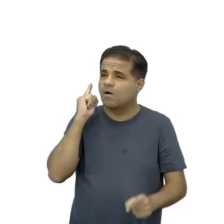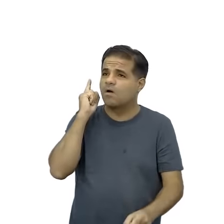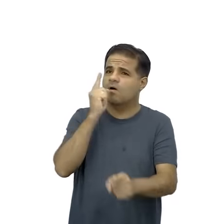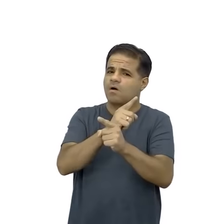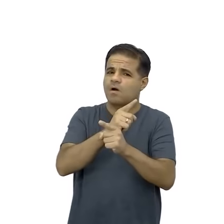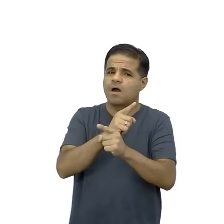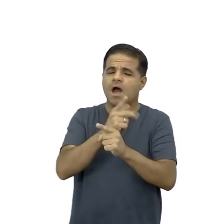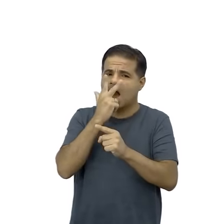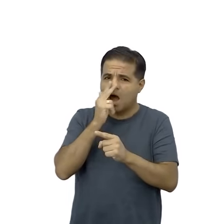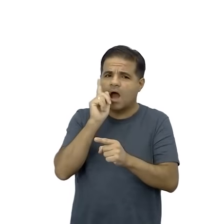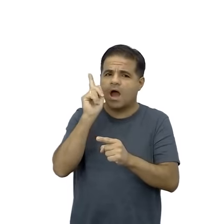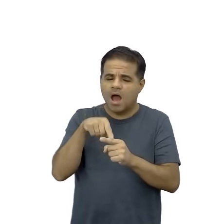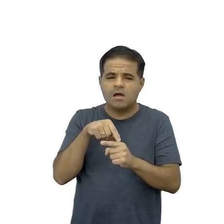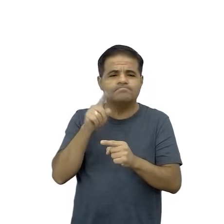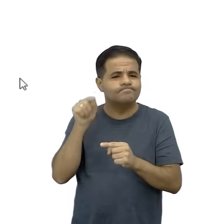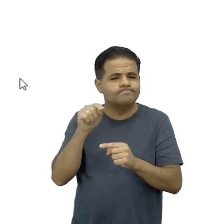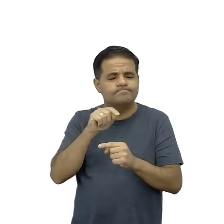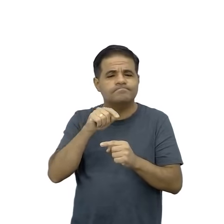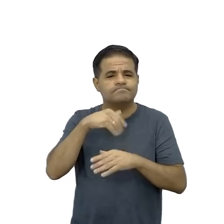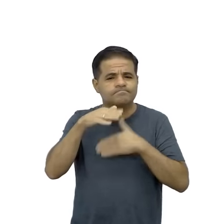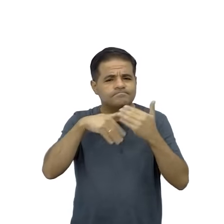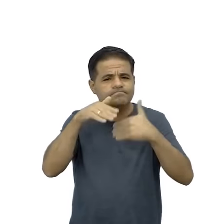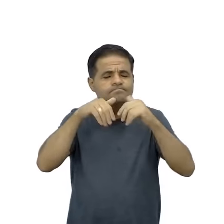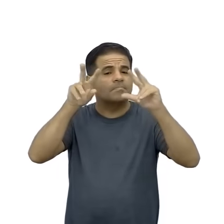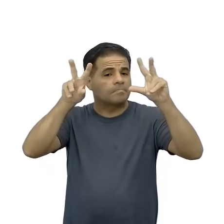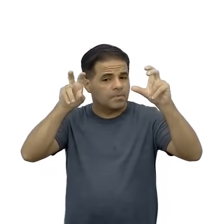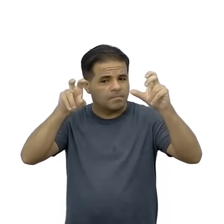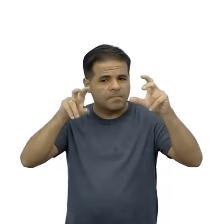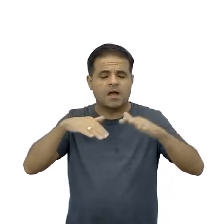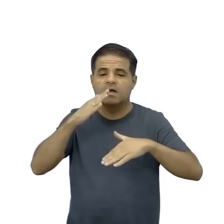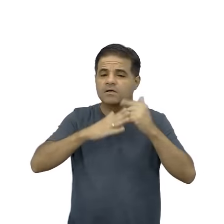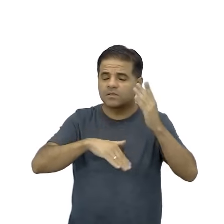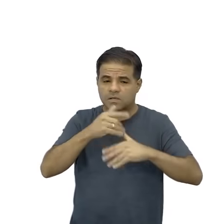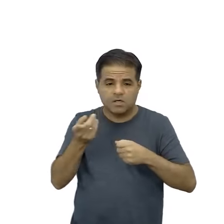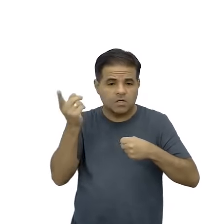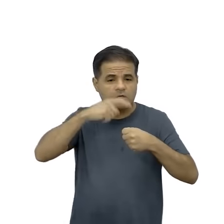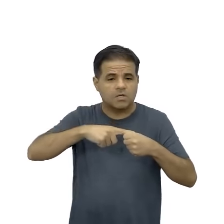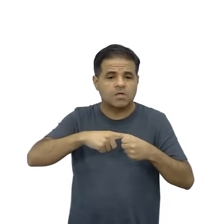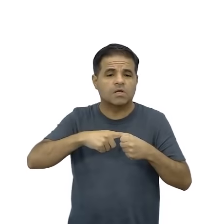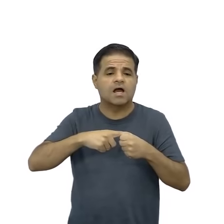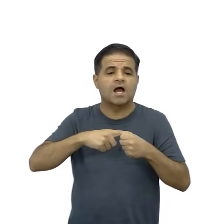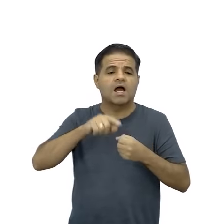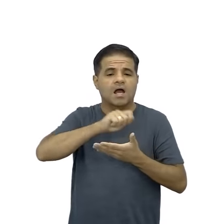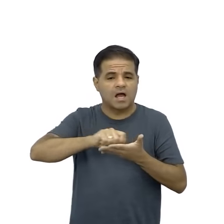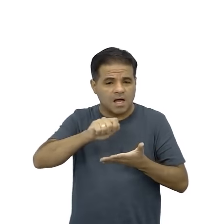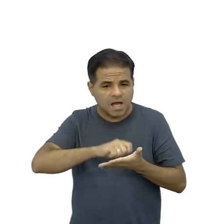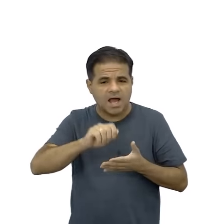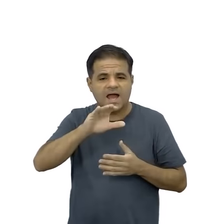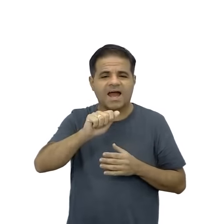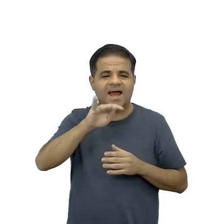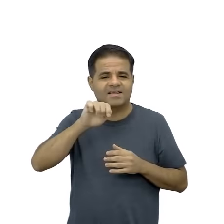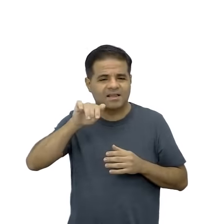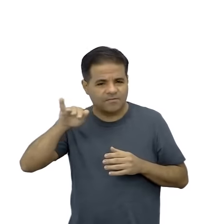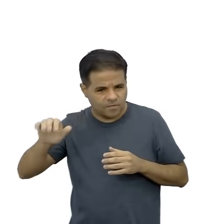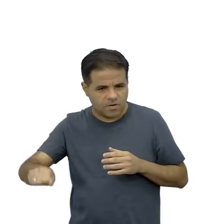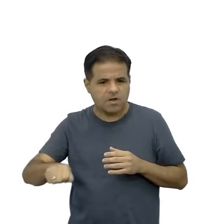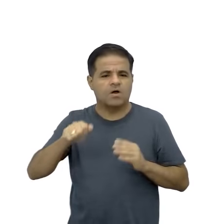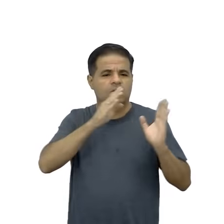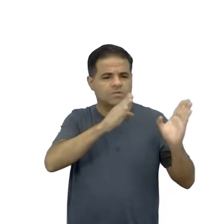é identificar mecanismos de progressão temática, tais como as retomadas anafóricas, catafóricas, uso de